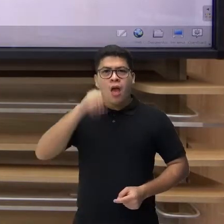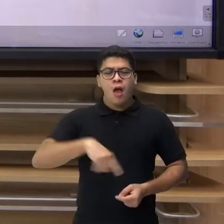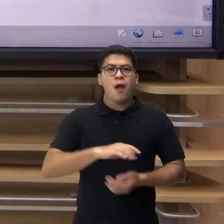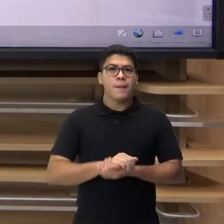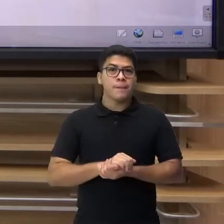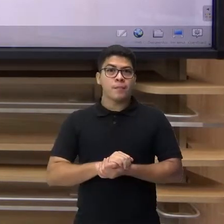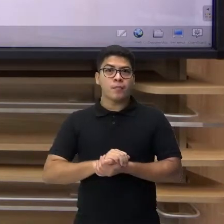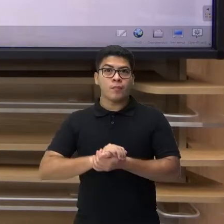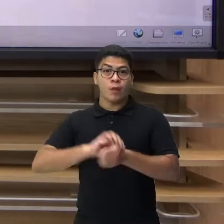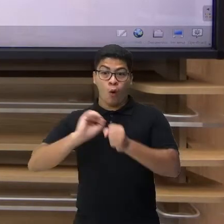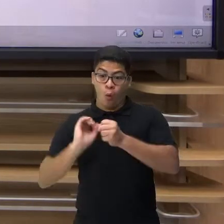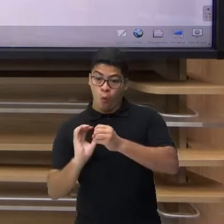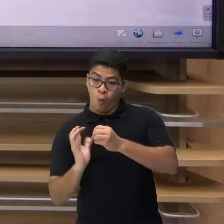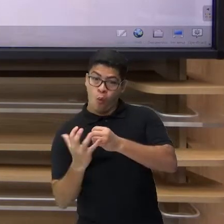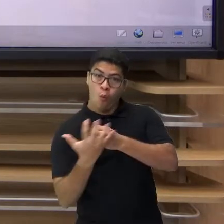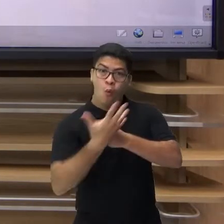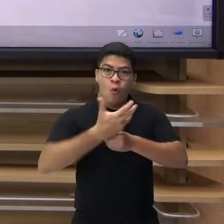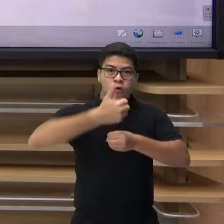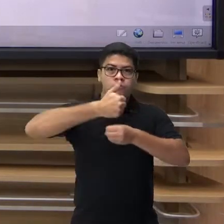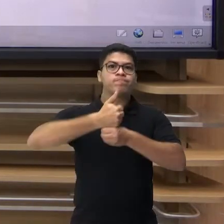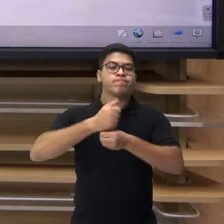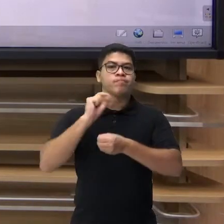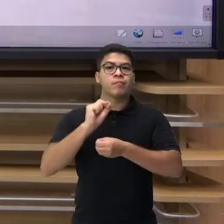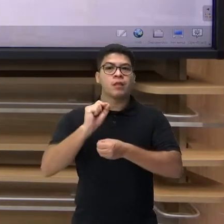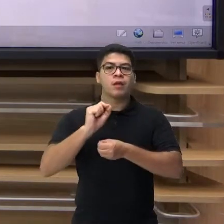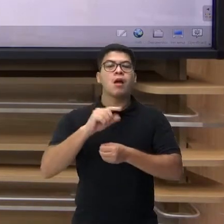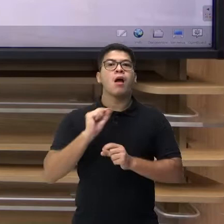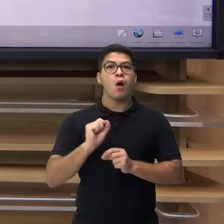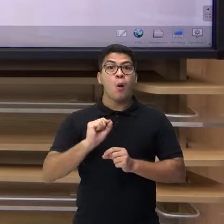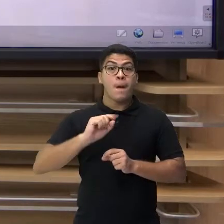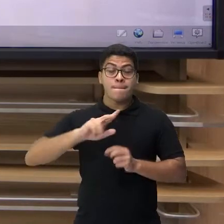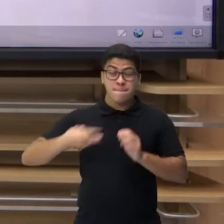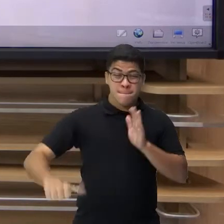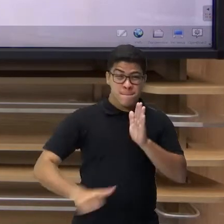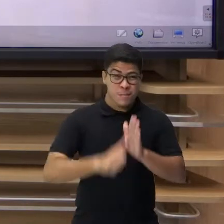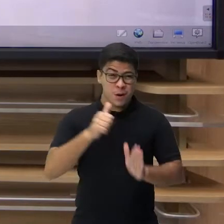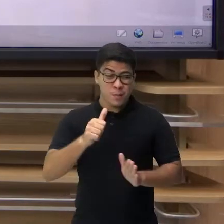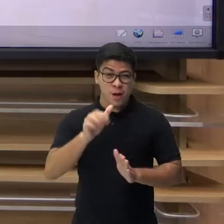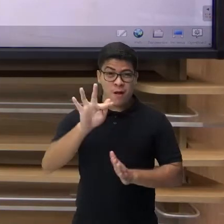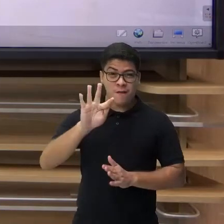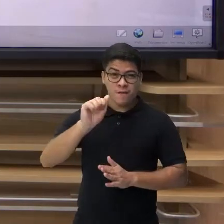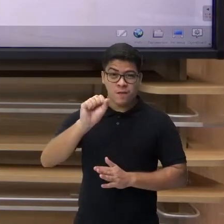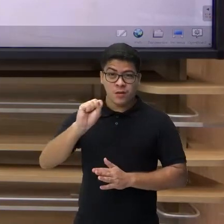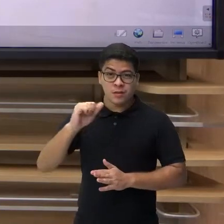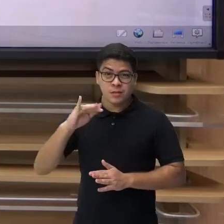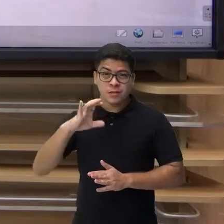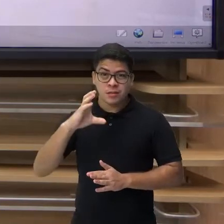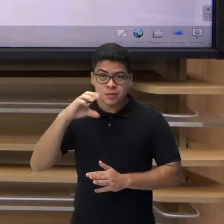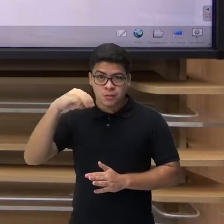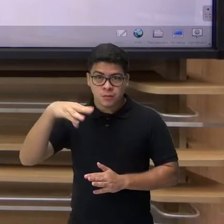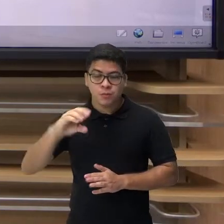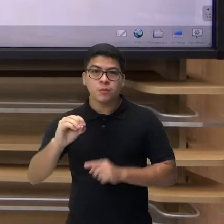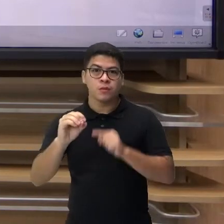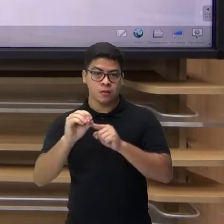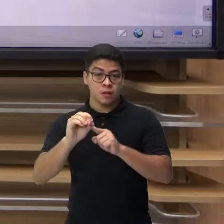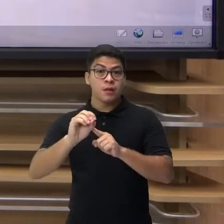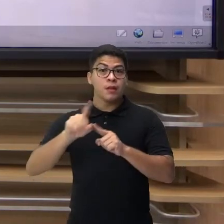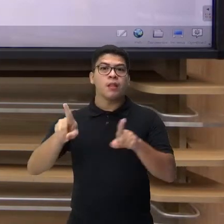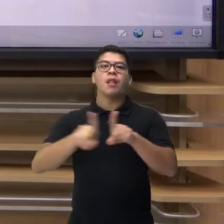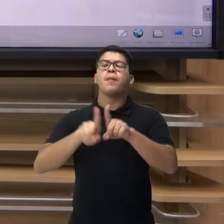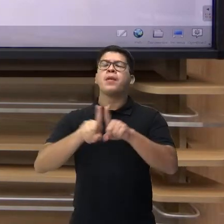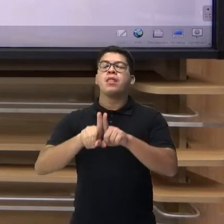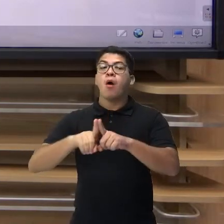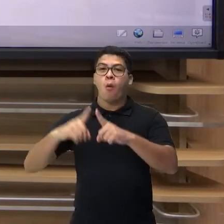ditatoriais, né? Os governos totalitários. O primeiro a surgir vai ser o fascismo, e aí a semelhança do fascismo a gente tem o nazismo,